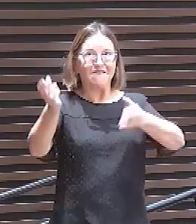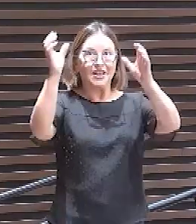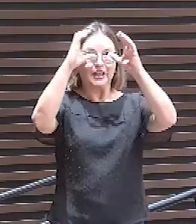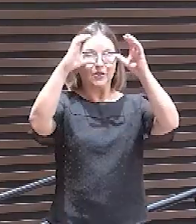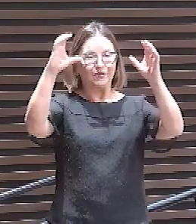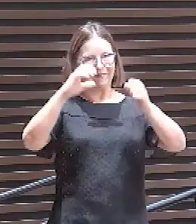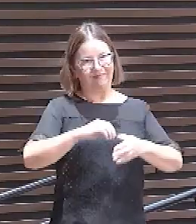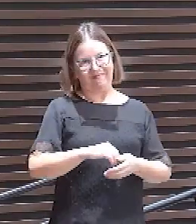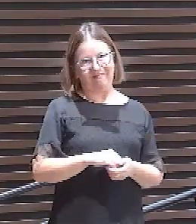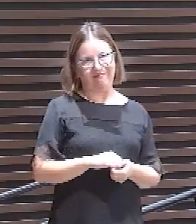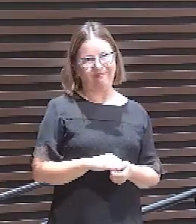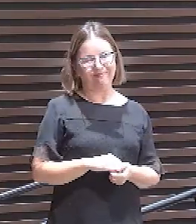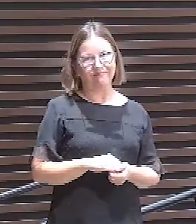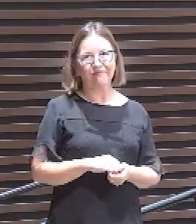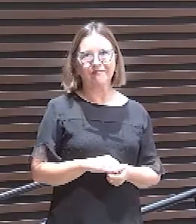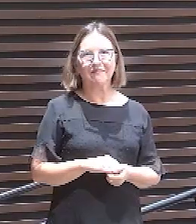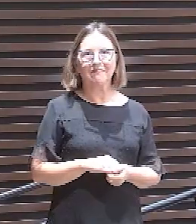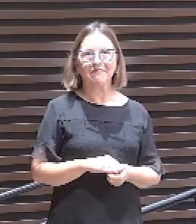Ele diz: